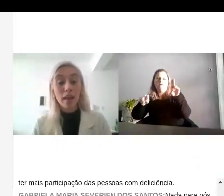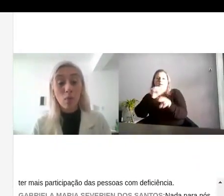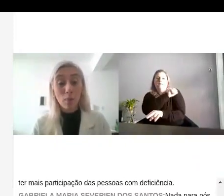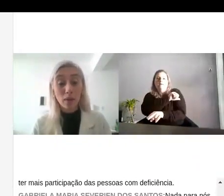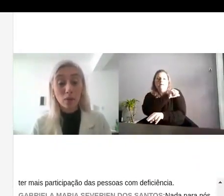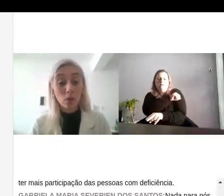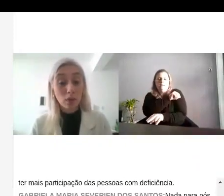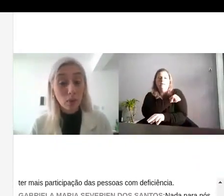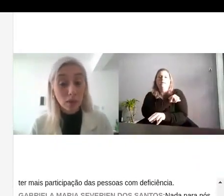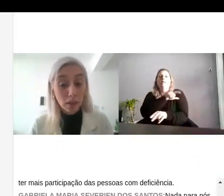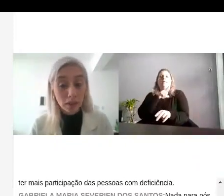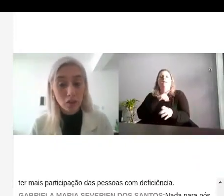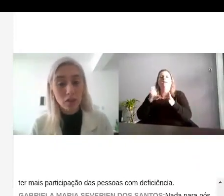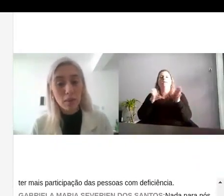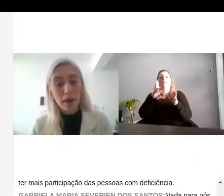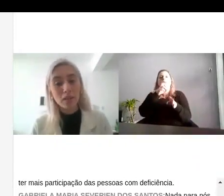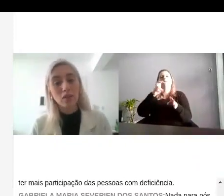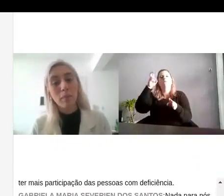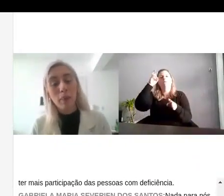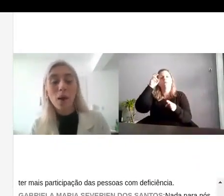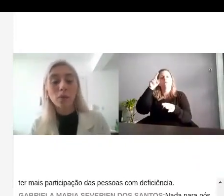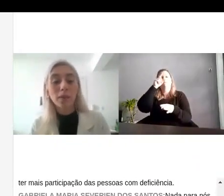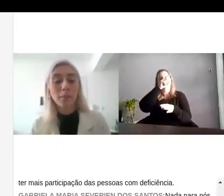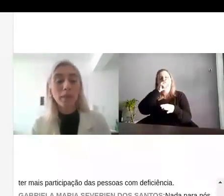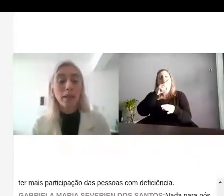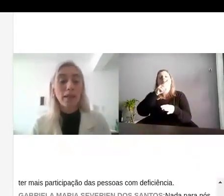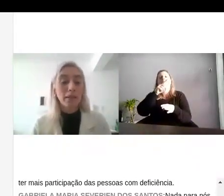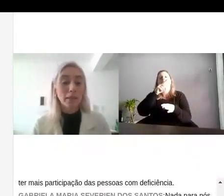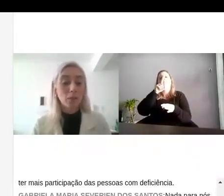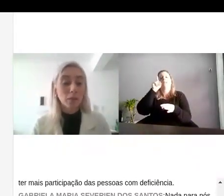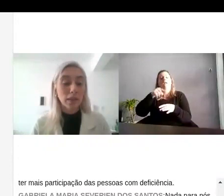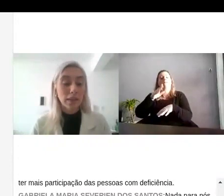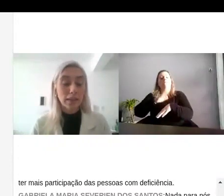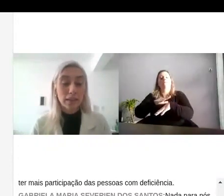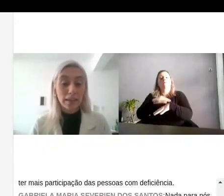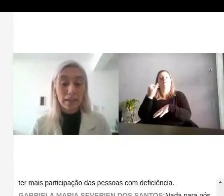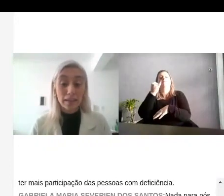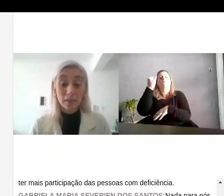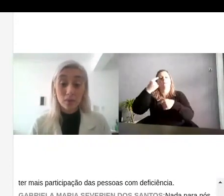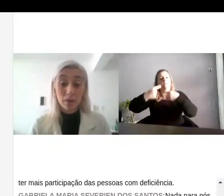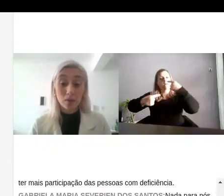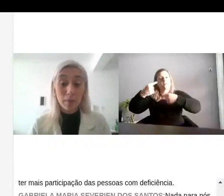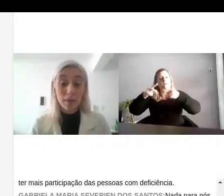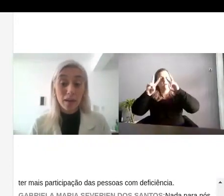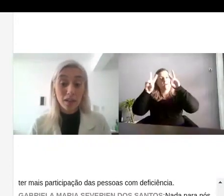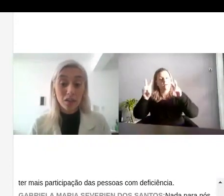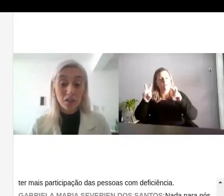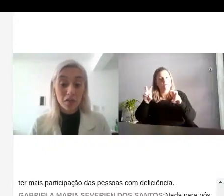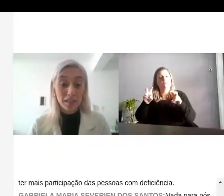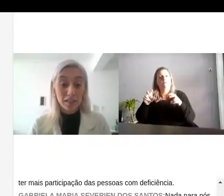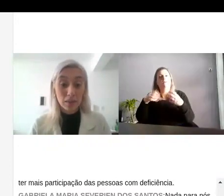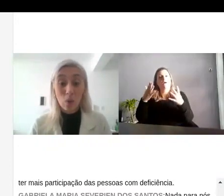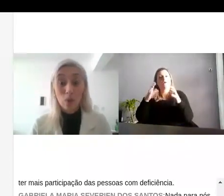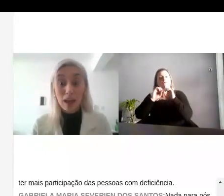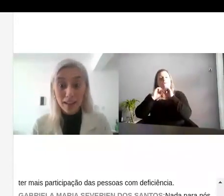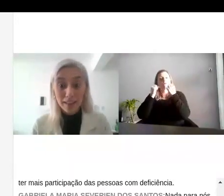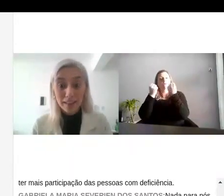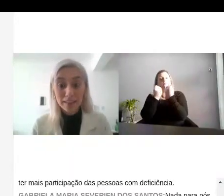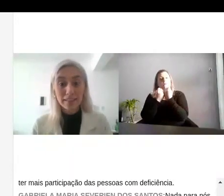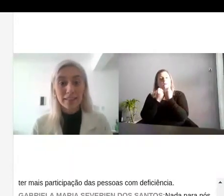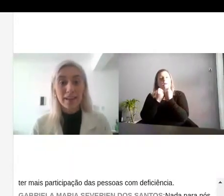um momento muito importante de debate da pauta. Então, é um seminário que a gente fez